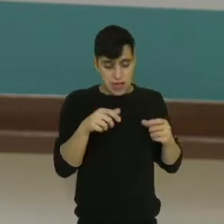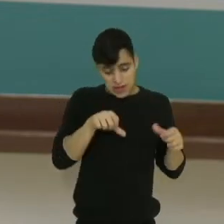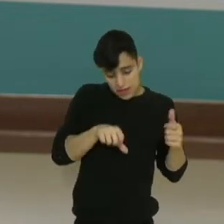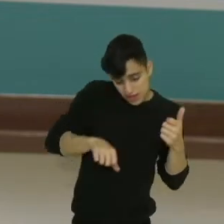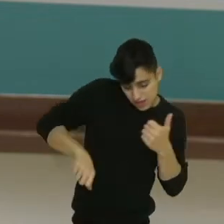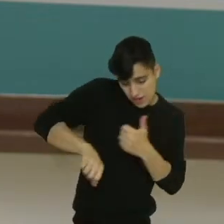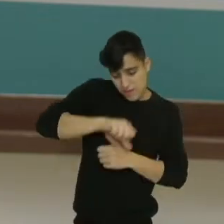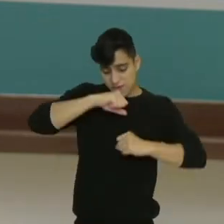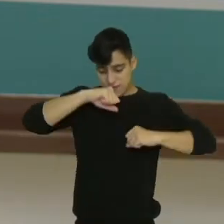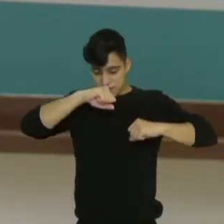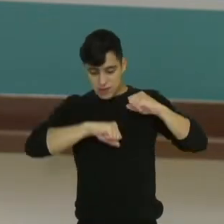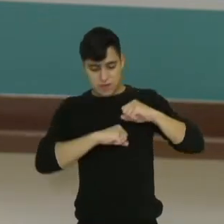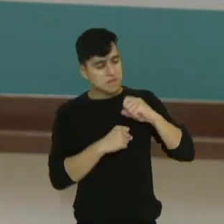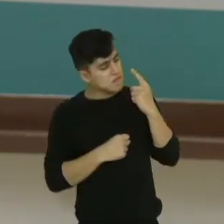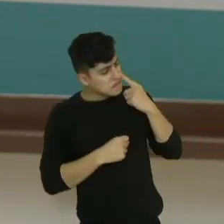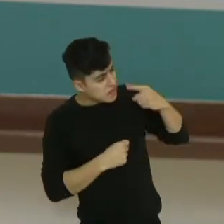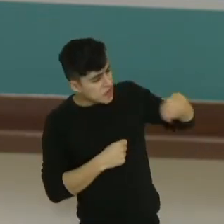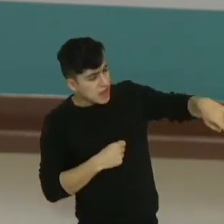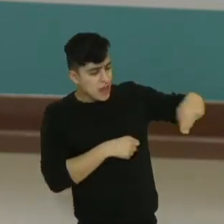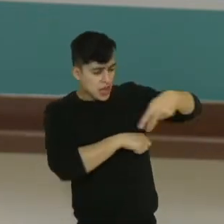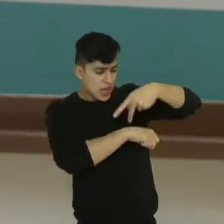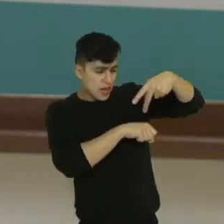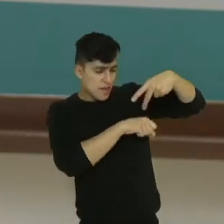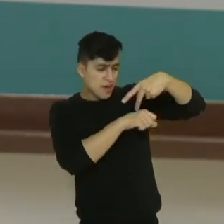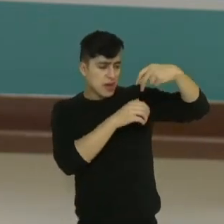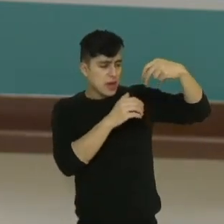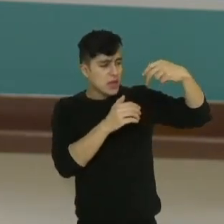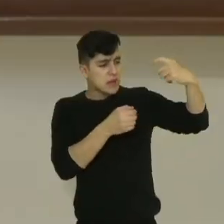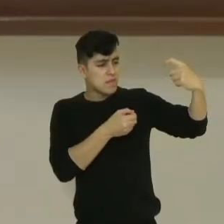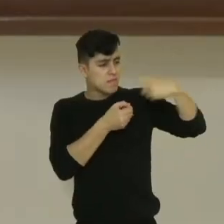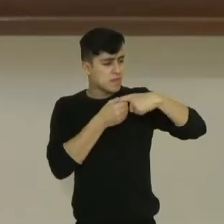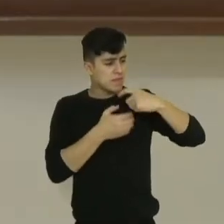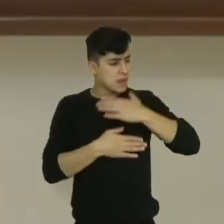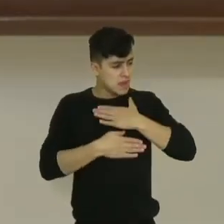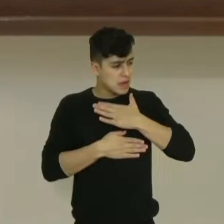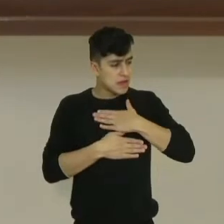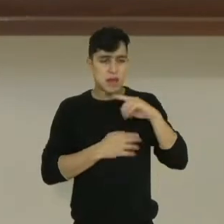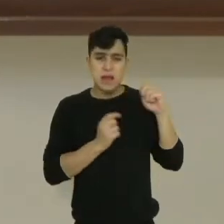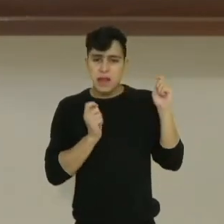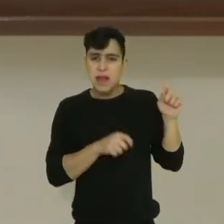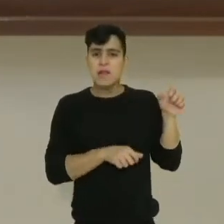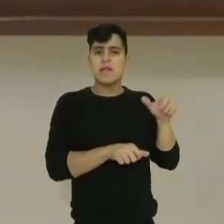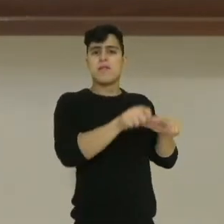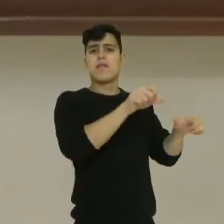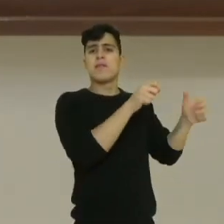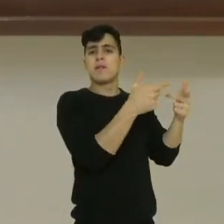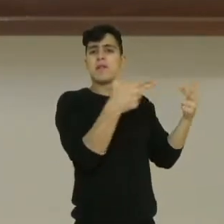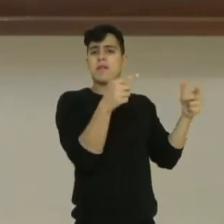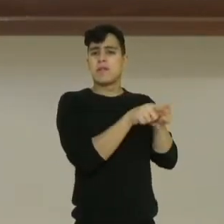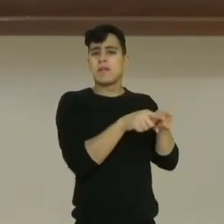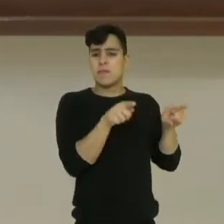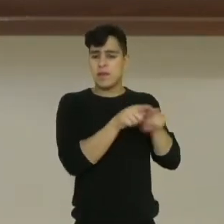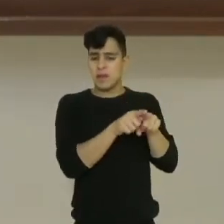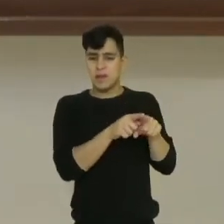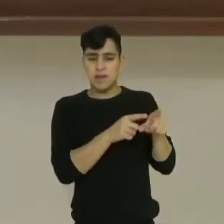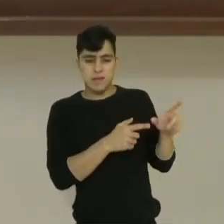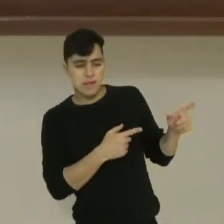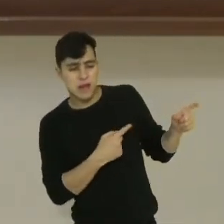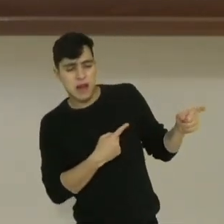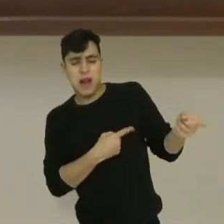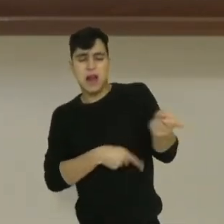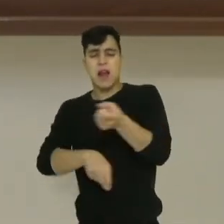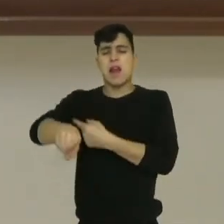mas também começa a olhar essa colônia como sendo uma possível transformadora. Então, todas as relações